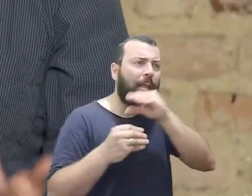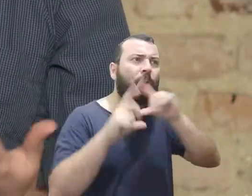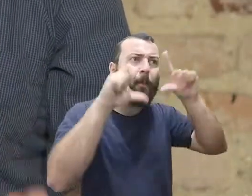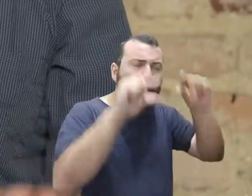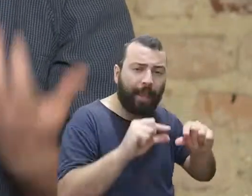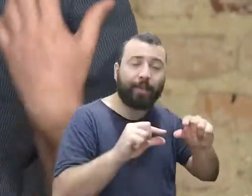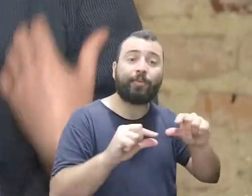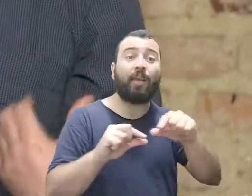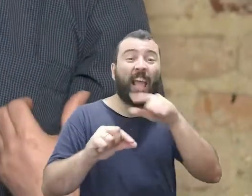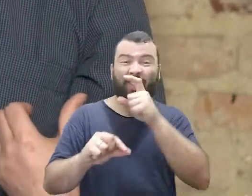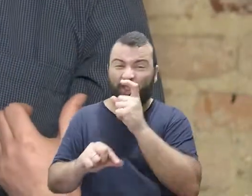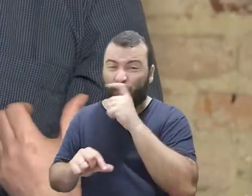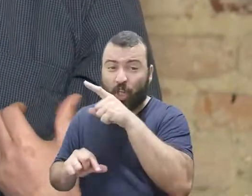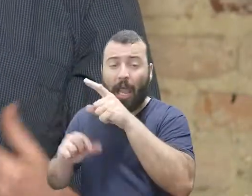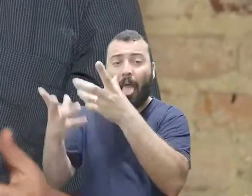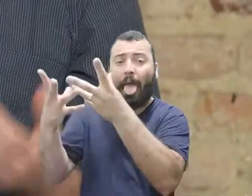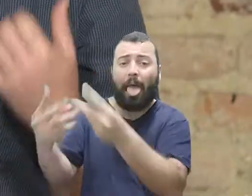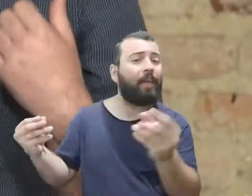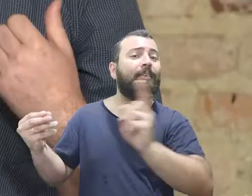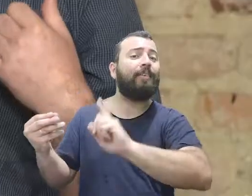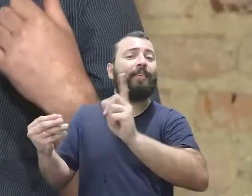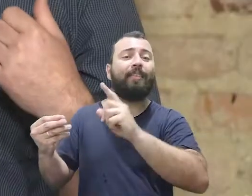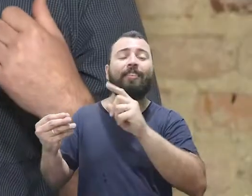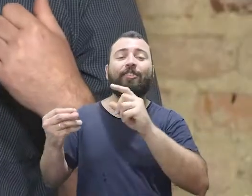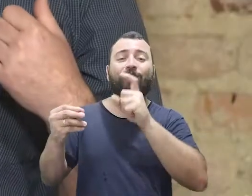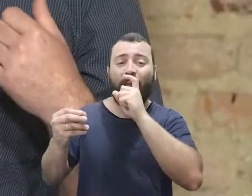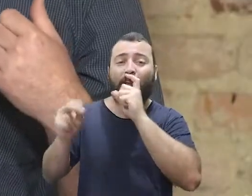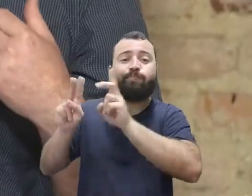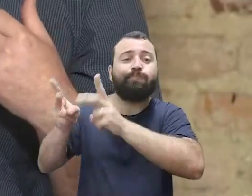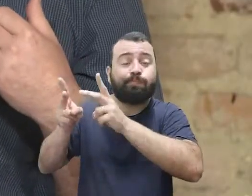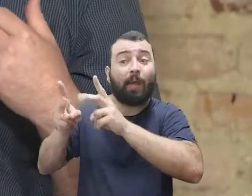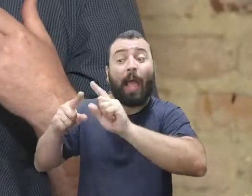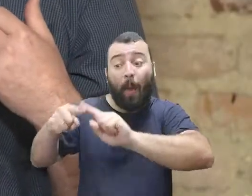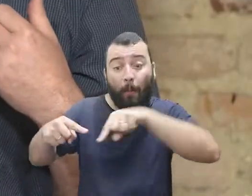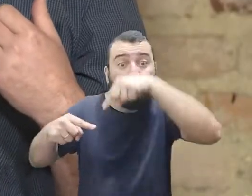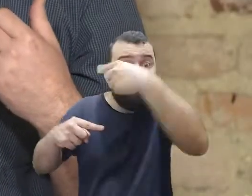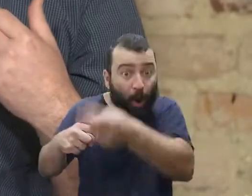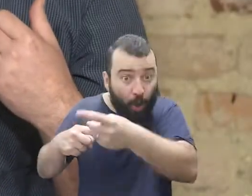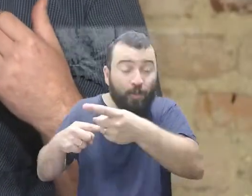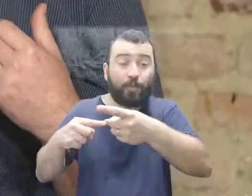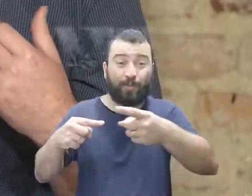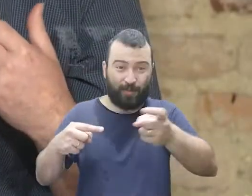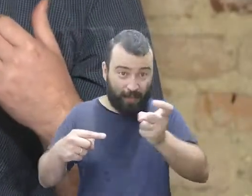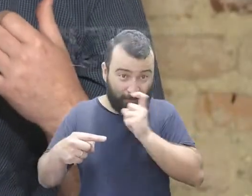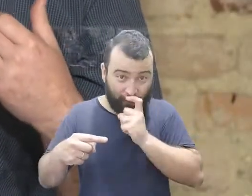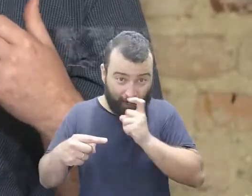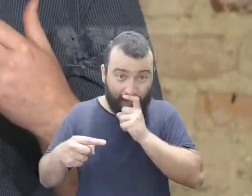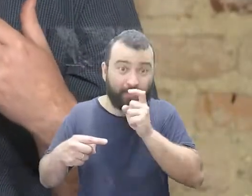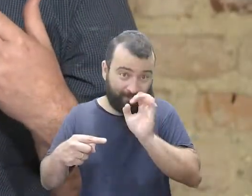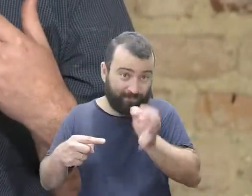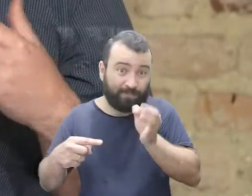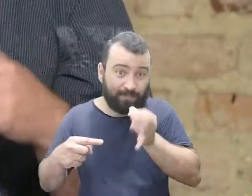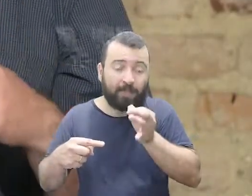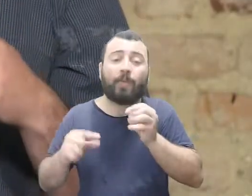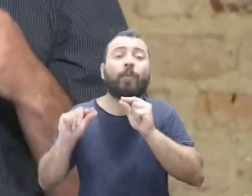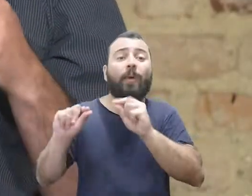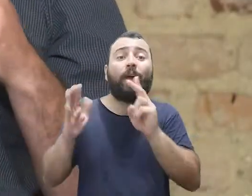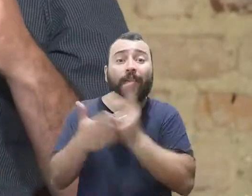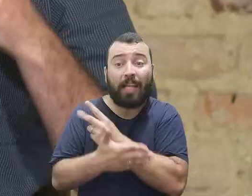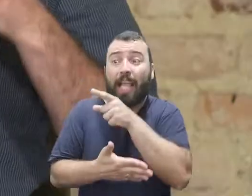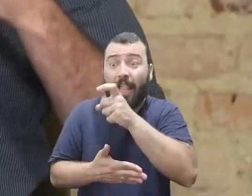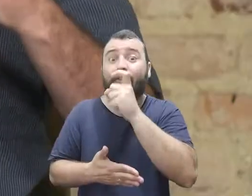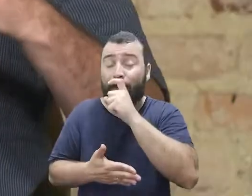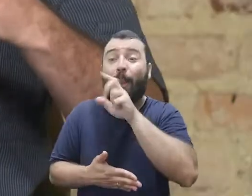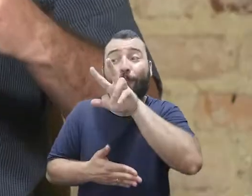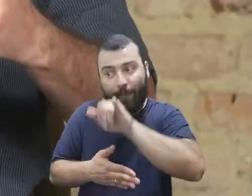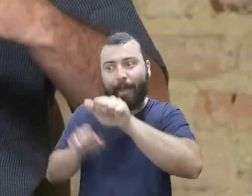quente, eu derreto menos gelo. Ao derreter menos gelo, no inverno consequente, no inverno seguinte, o